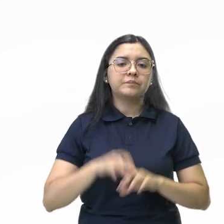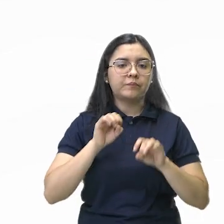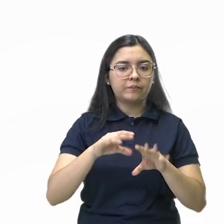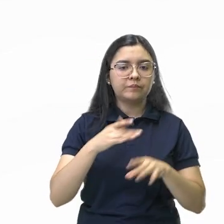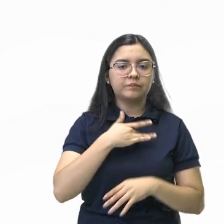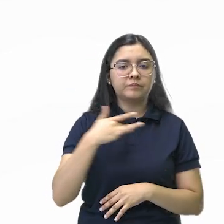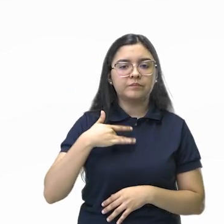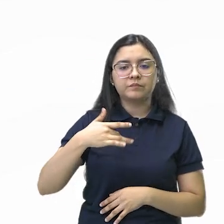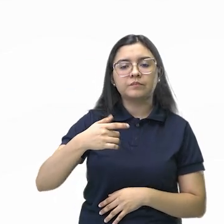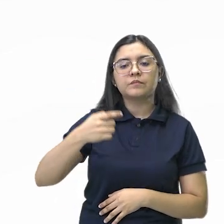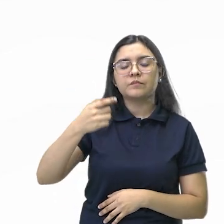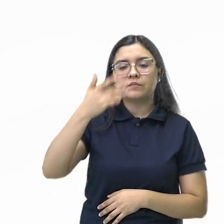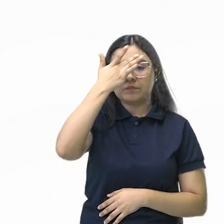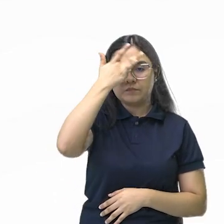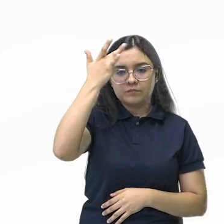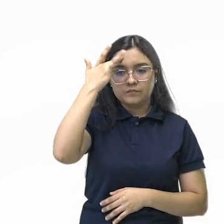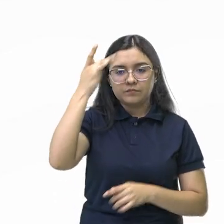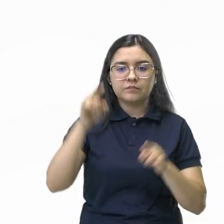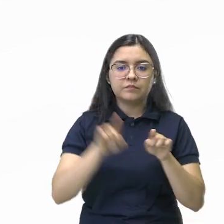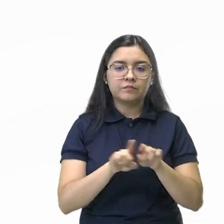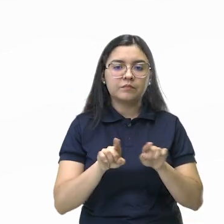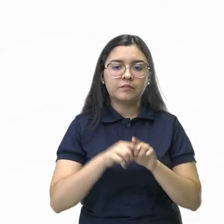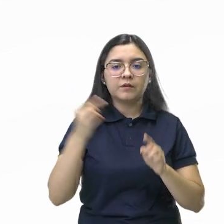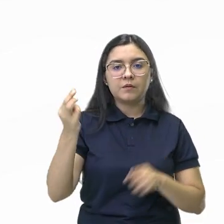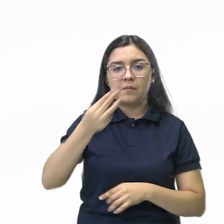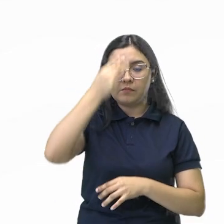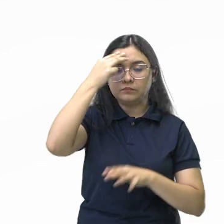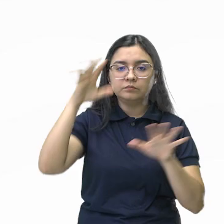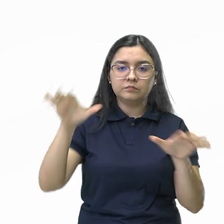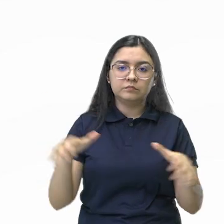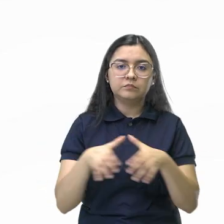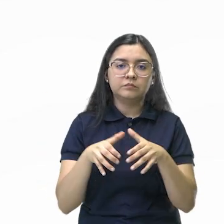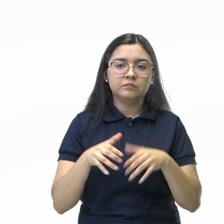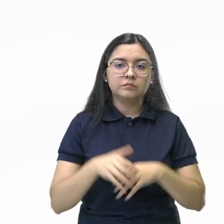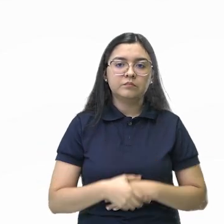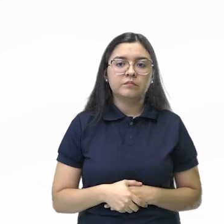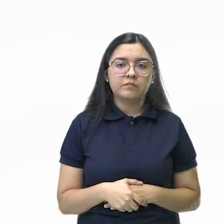mental e memória coletiva. Ou seja,